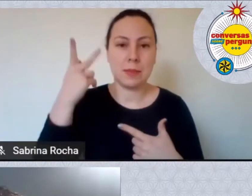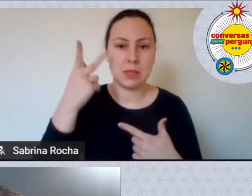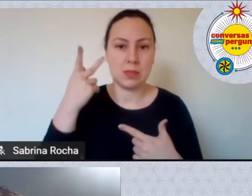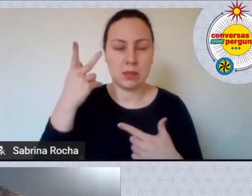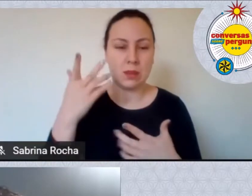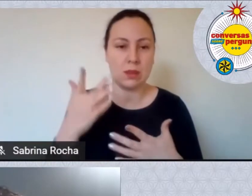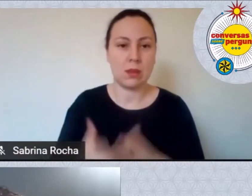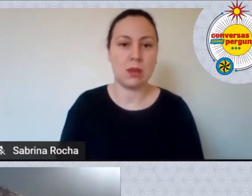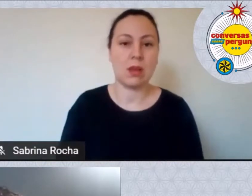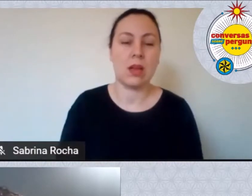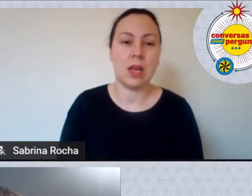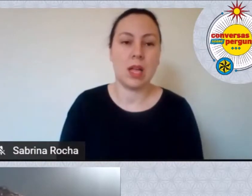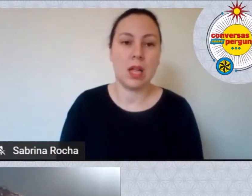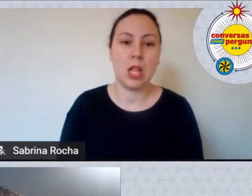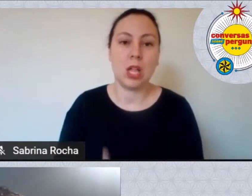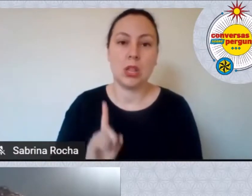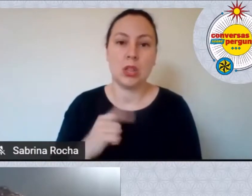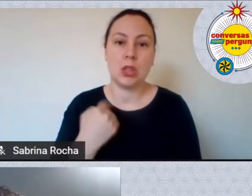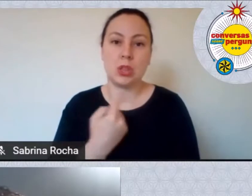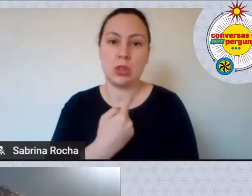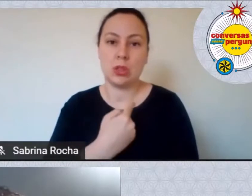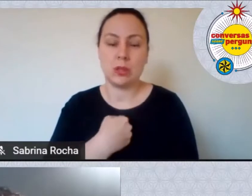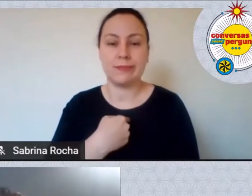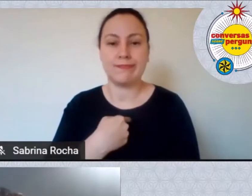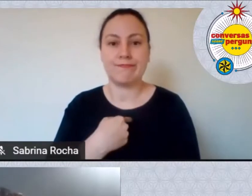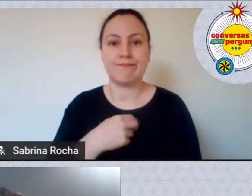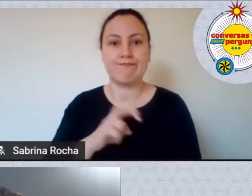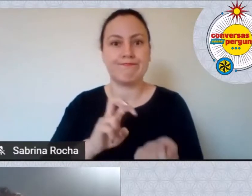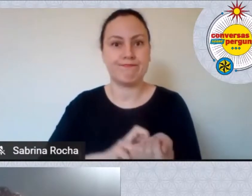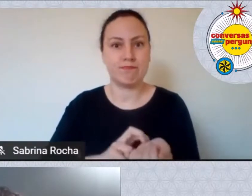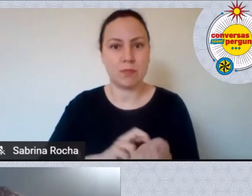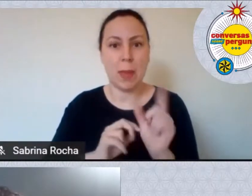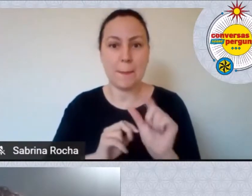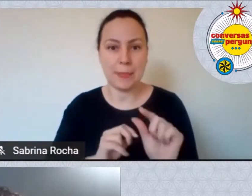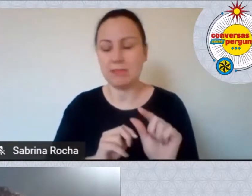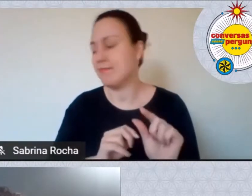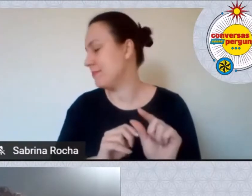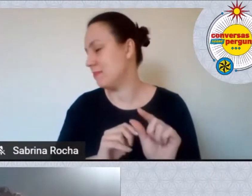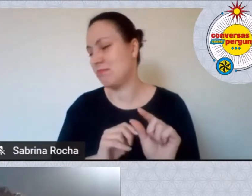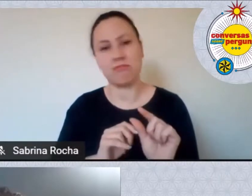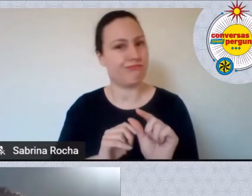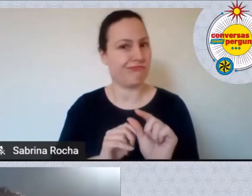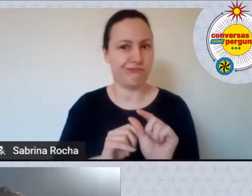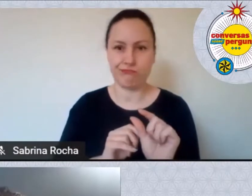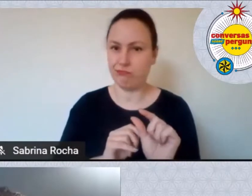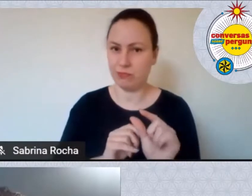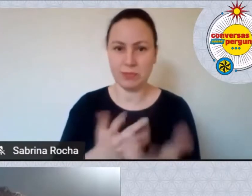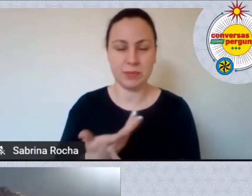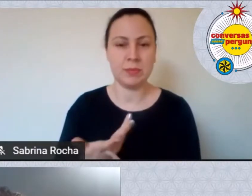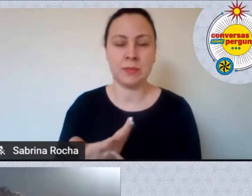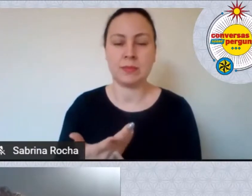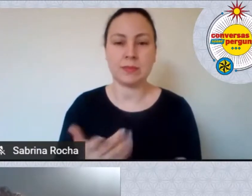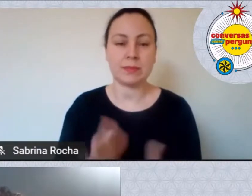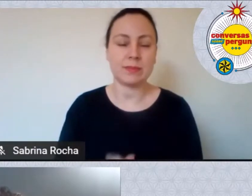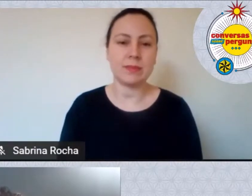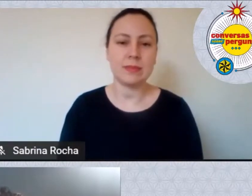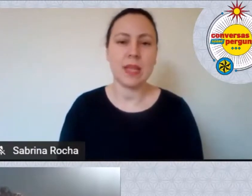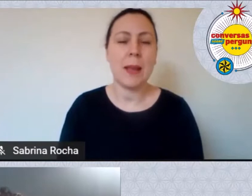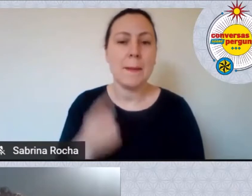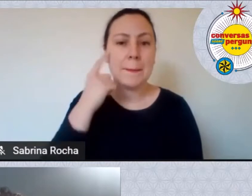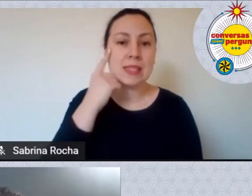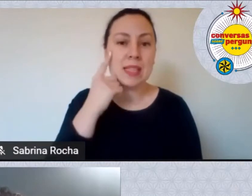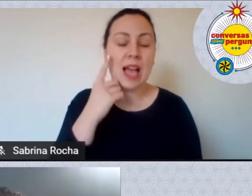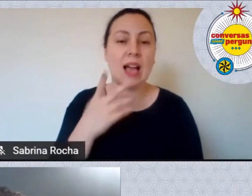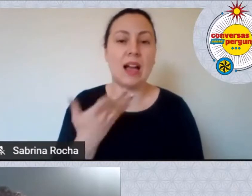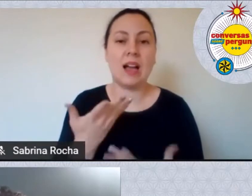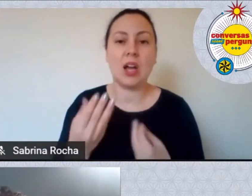não fiquemos menos ansiosos nesse momento. Então, dá para a gente pensar aqui sobre os efeitos psicológicos, e